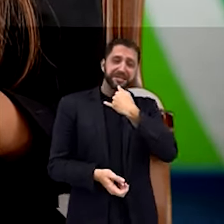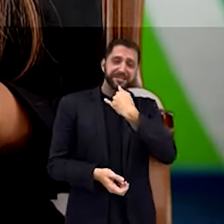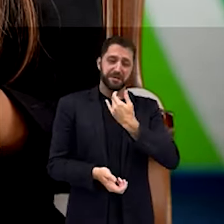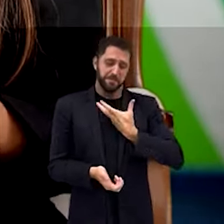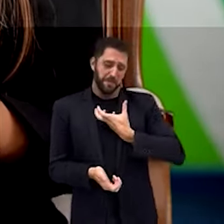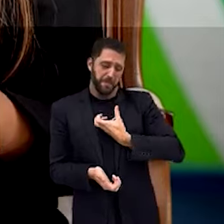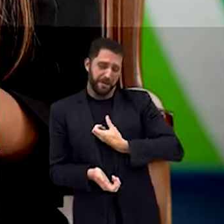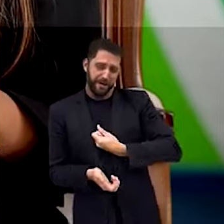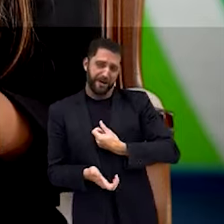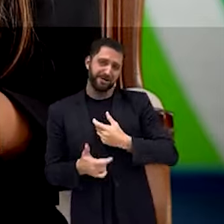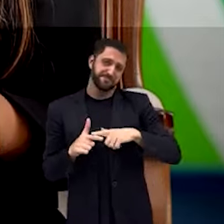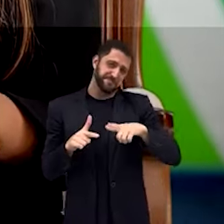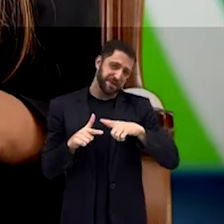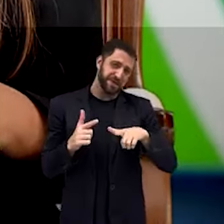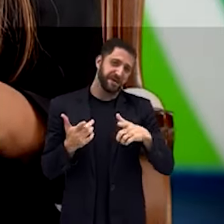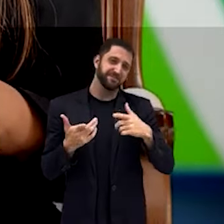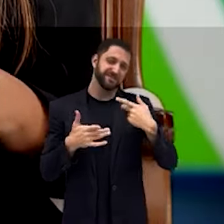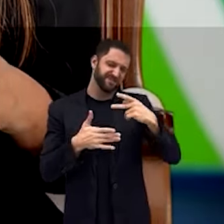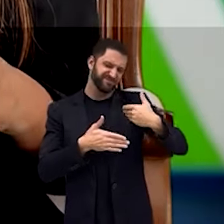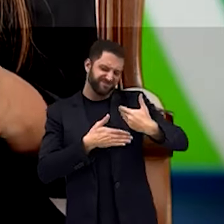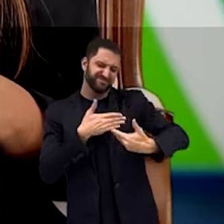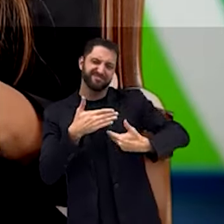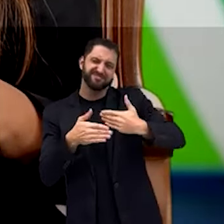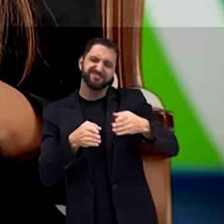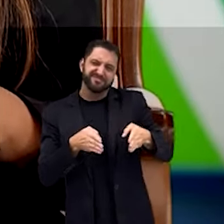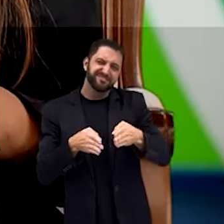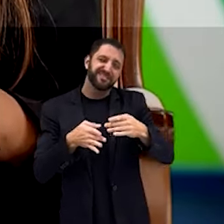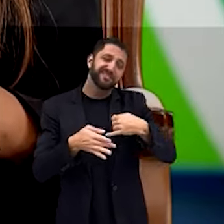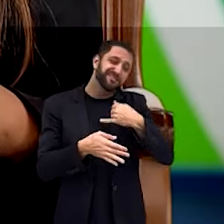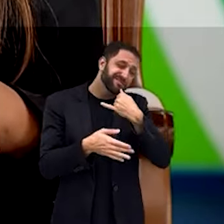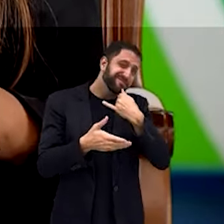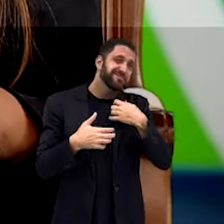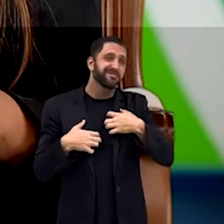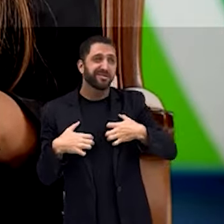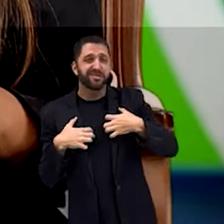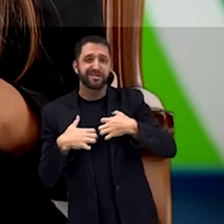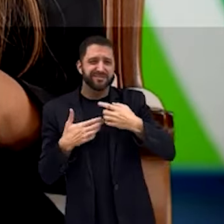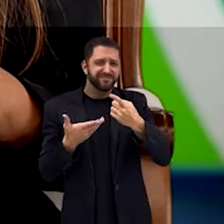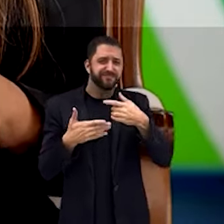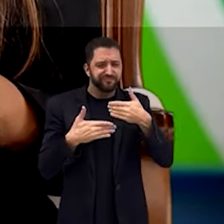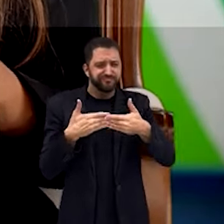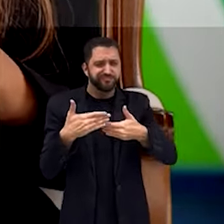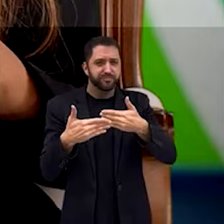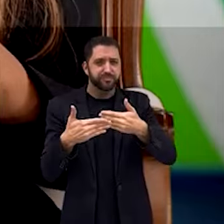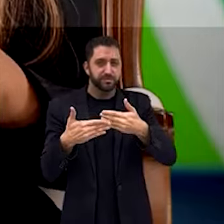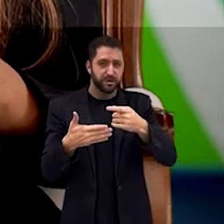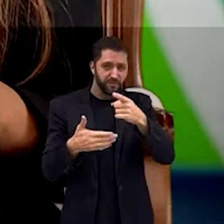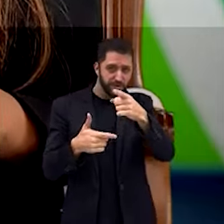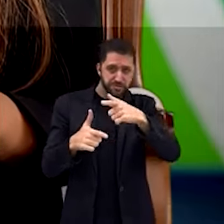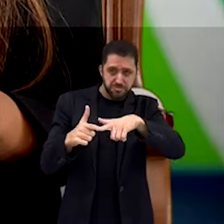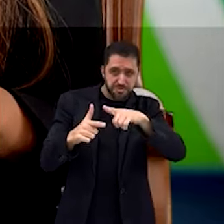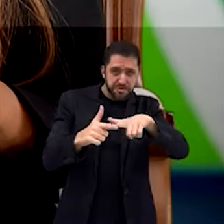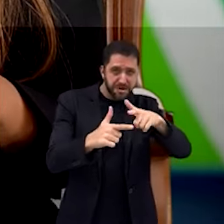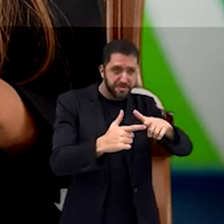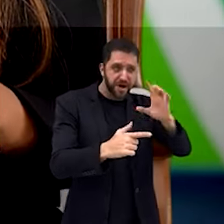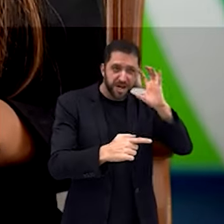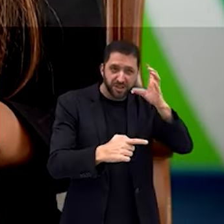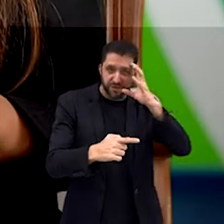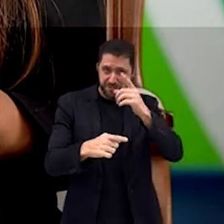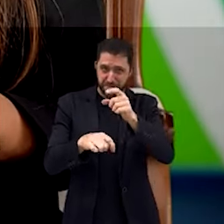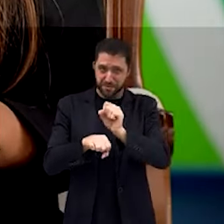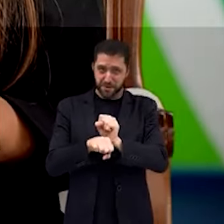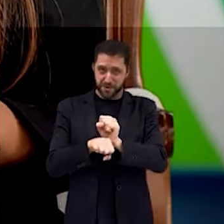própria vida, com a própria história, com a jornada que tem levado e tudo mais, será que você tem deixado de resolver